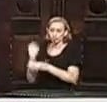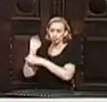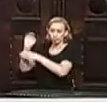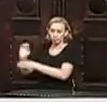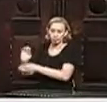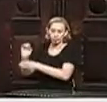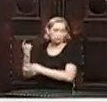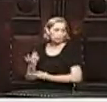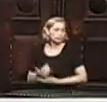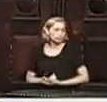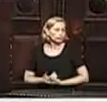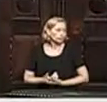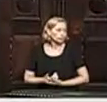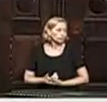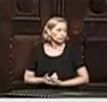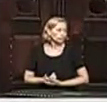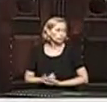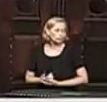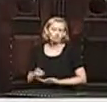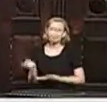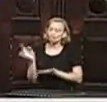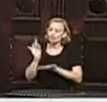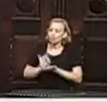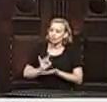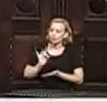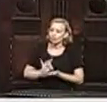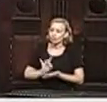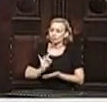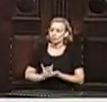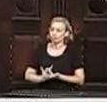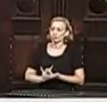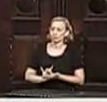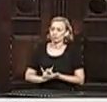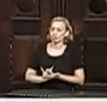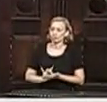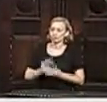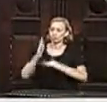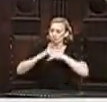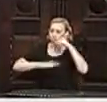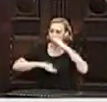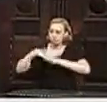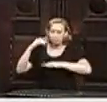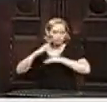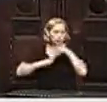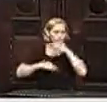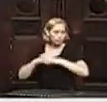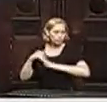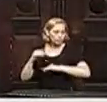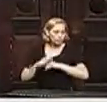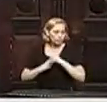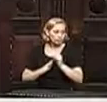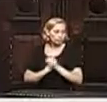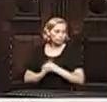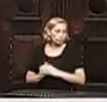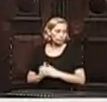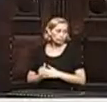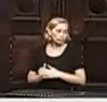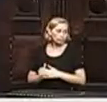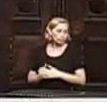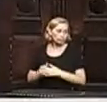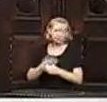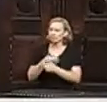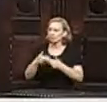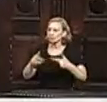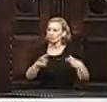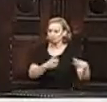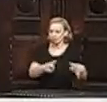Deodalto, que são verdadeiros celeiros de formação profissional. A gente pode falar do Visconde de Mauá, em Marechal Hermes,